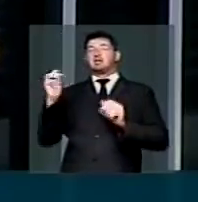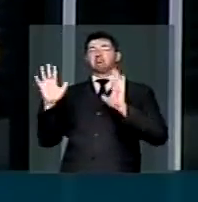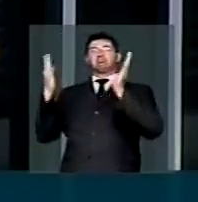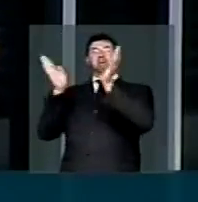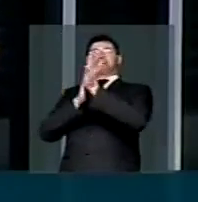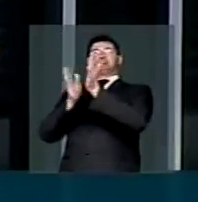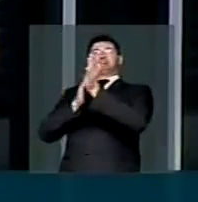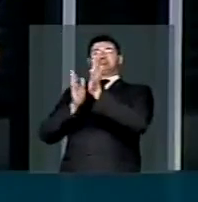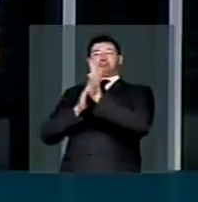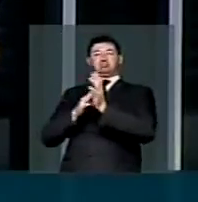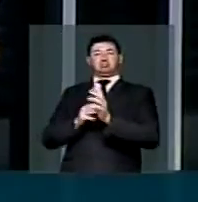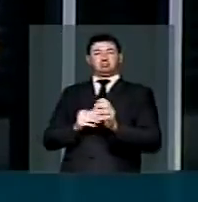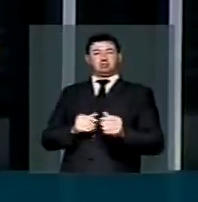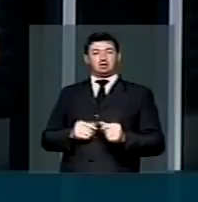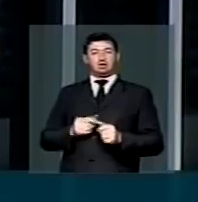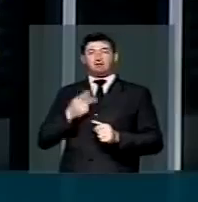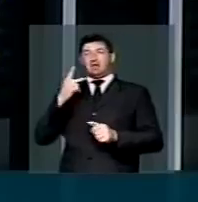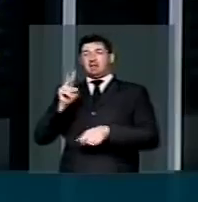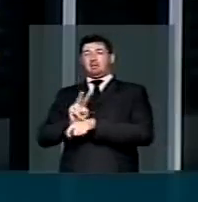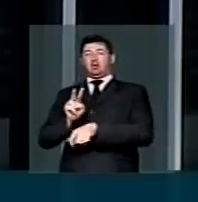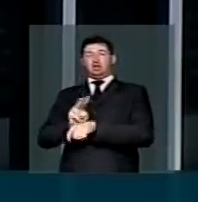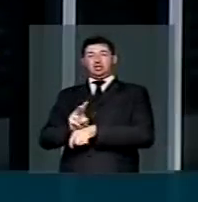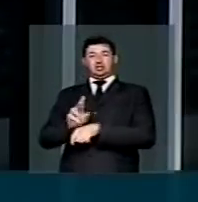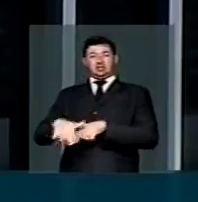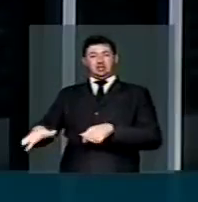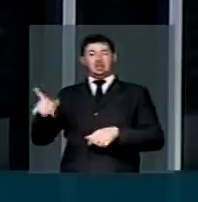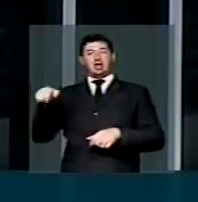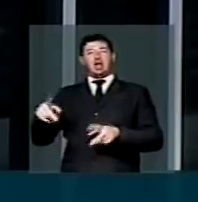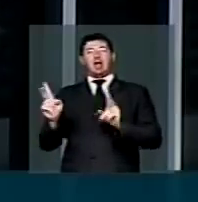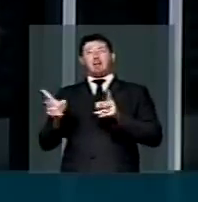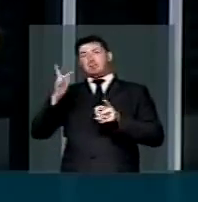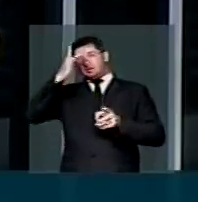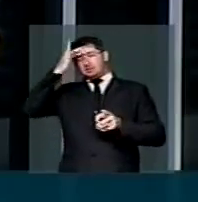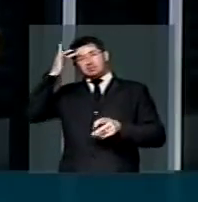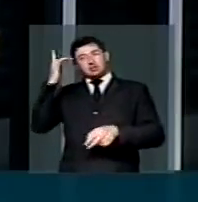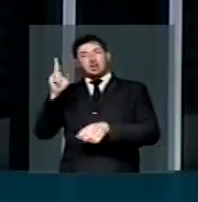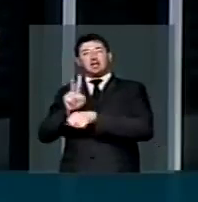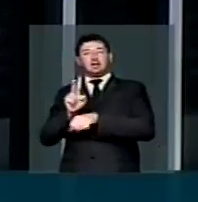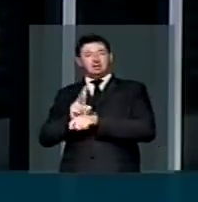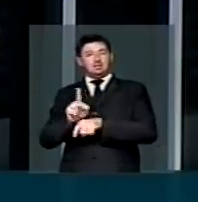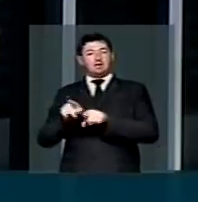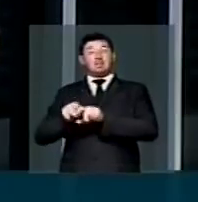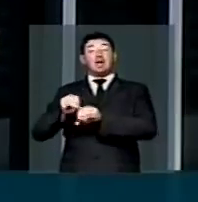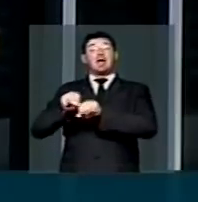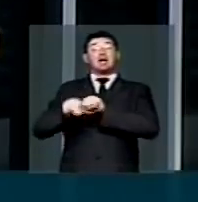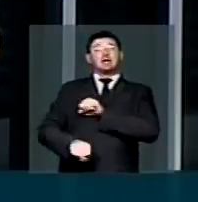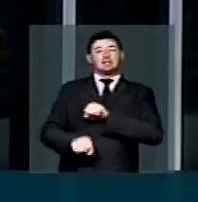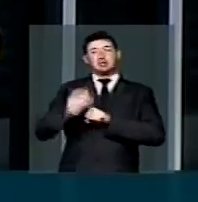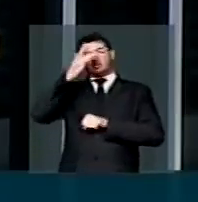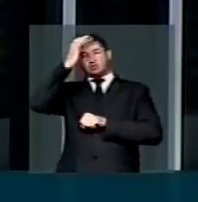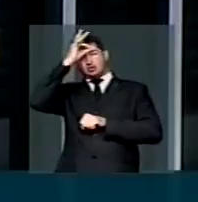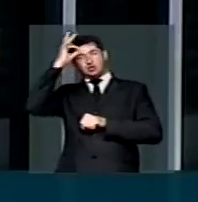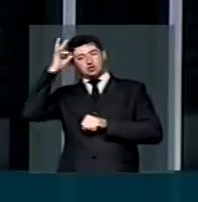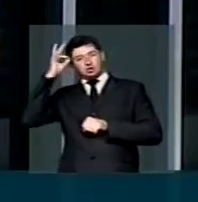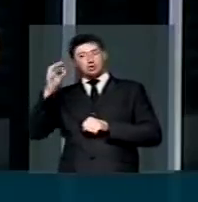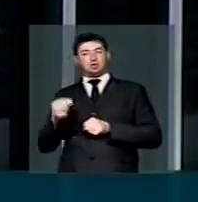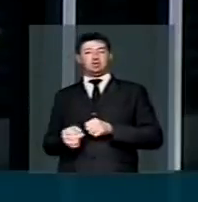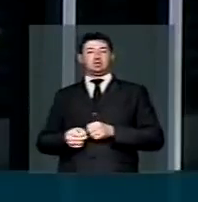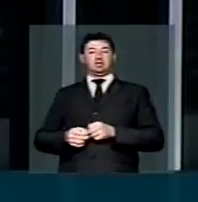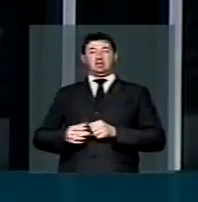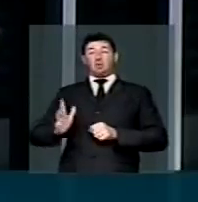aplaudindo a tal lei que dizem proteger as crianças da violência são os mesmos que defendem o assassinato de inocentes indefesos